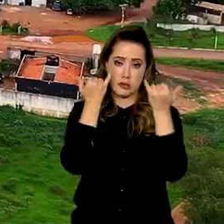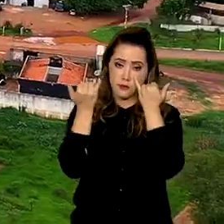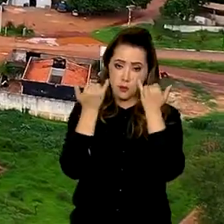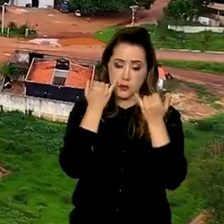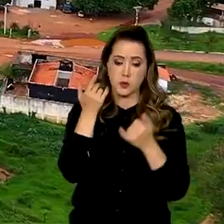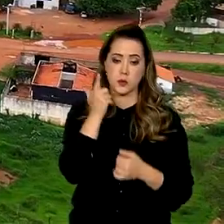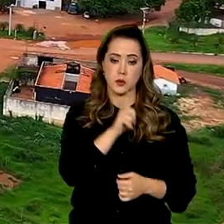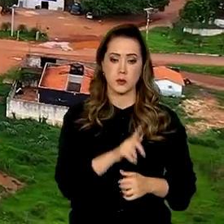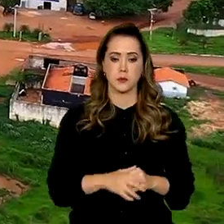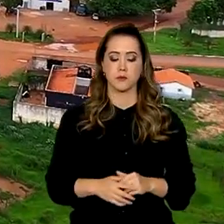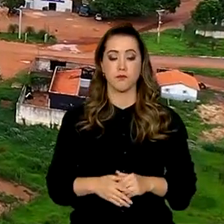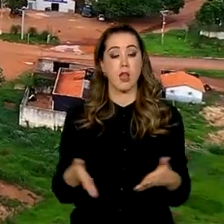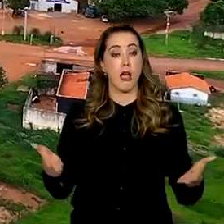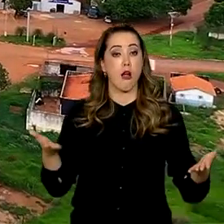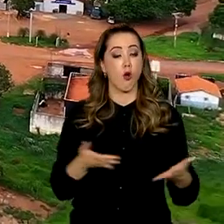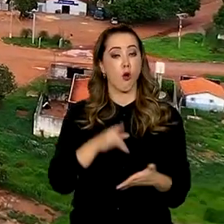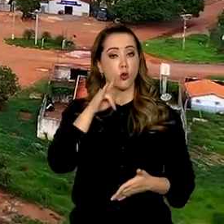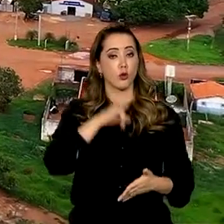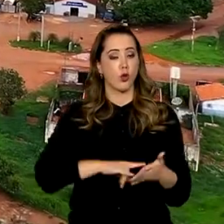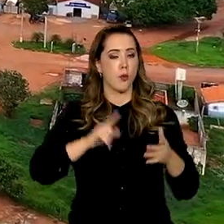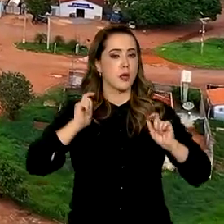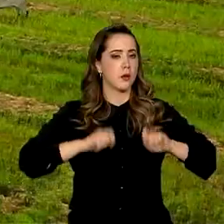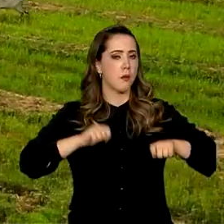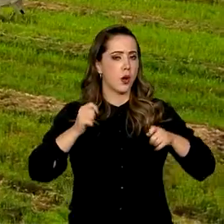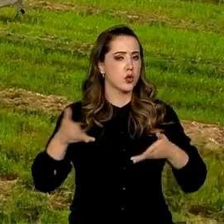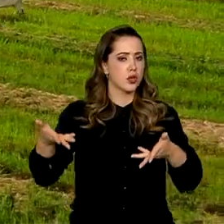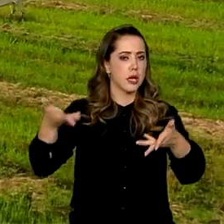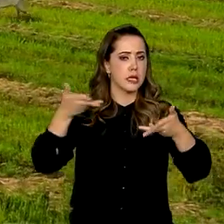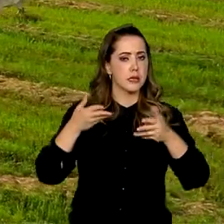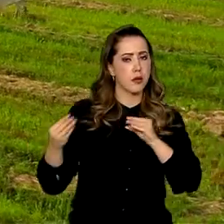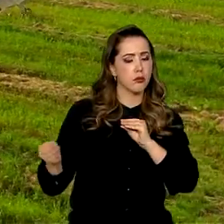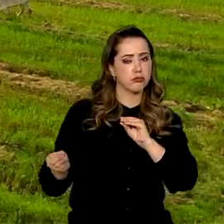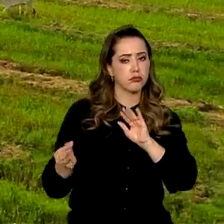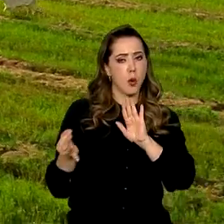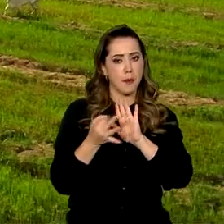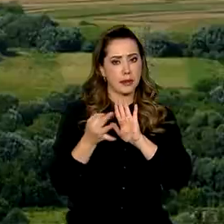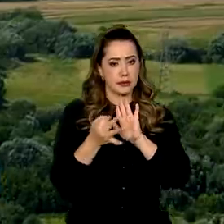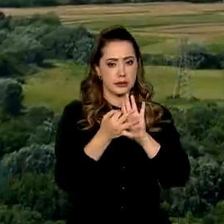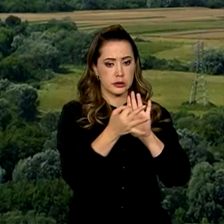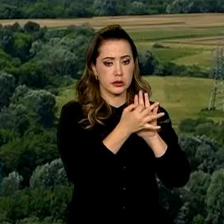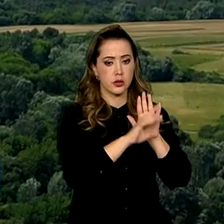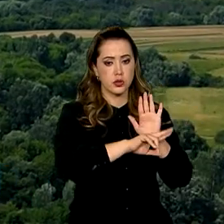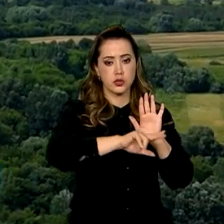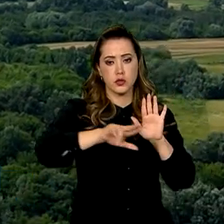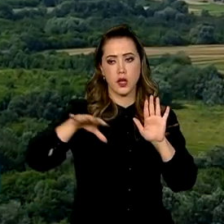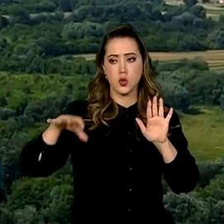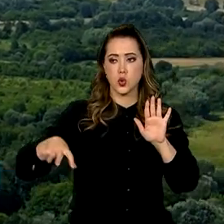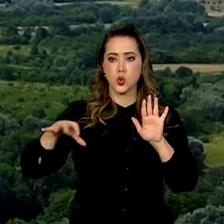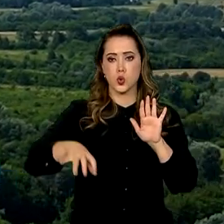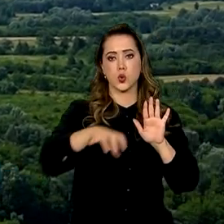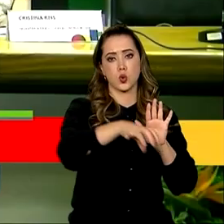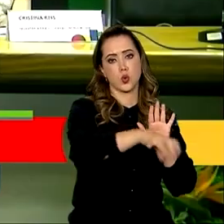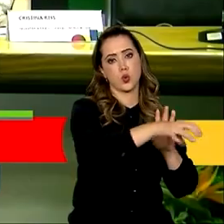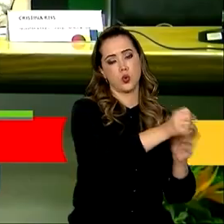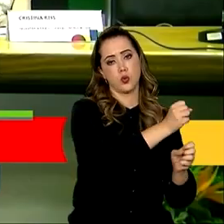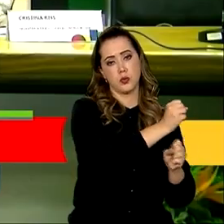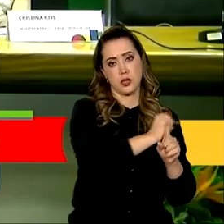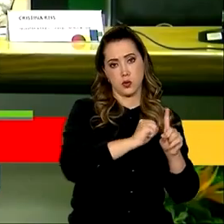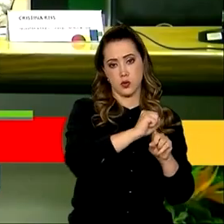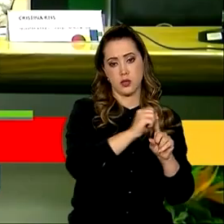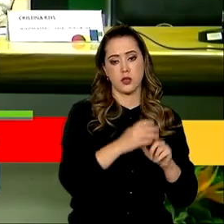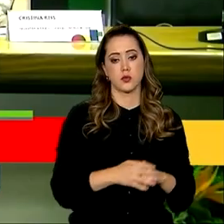informações. Agora, o documento vai poder receber contribuições dos diversos atores da sociedade. O